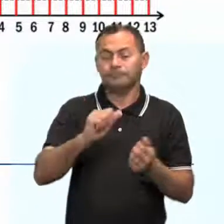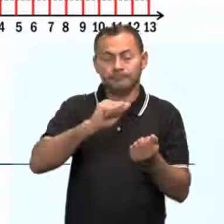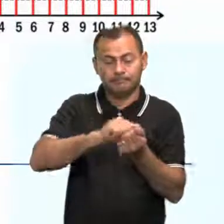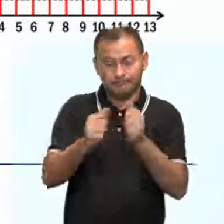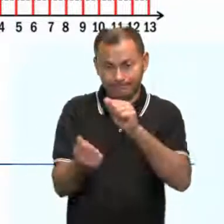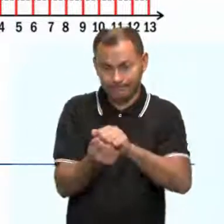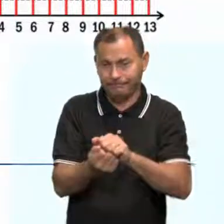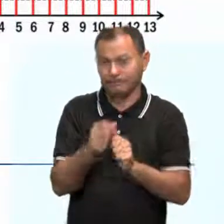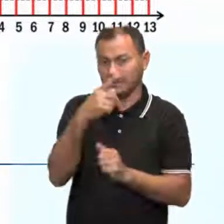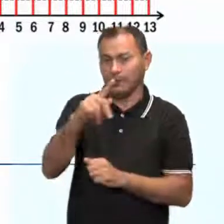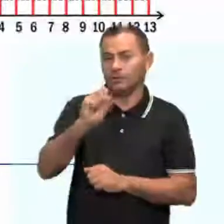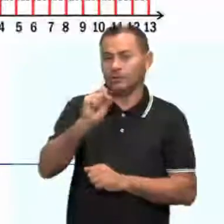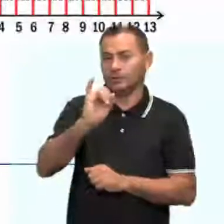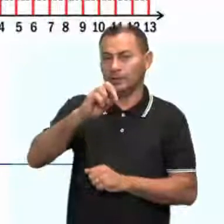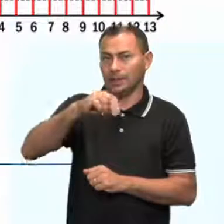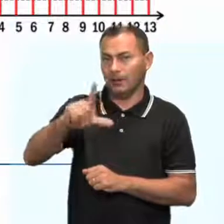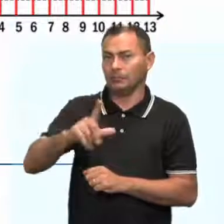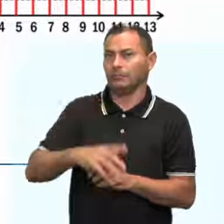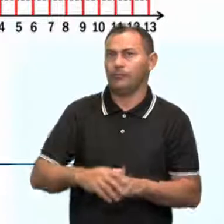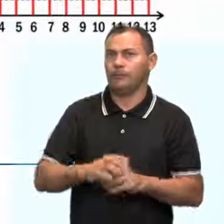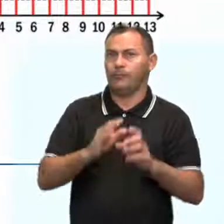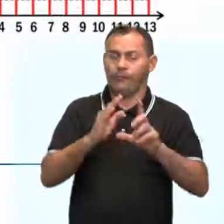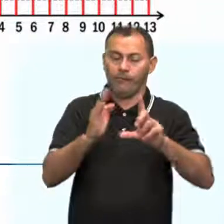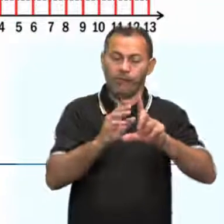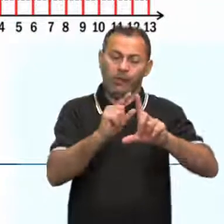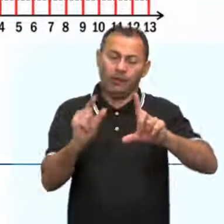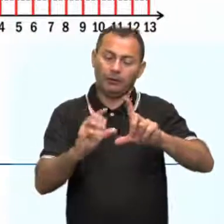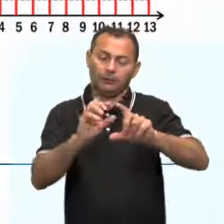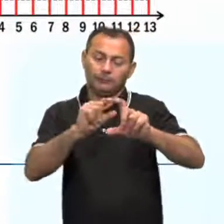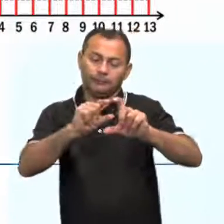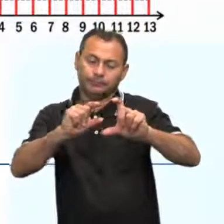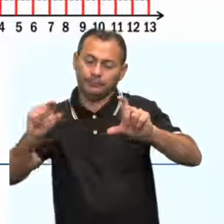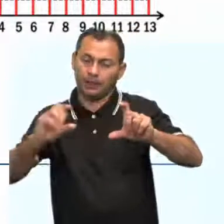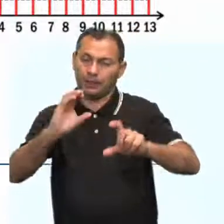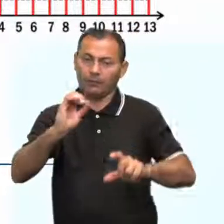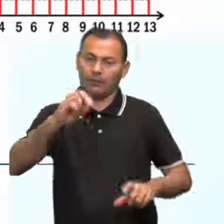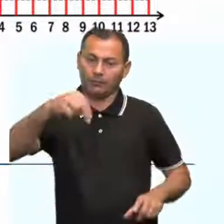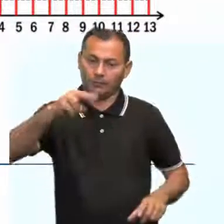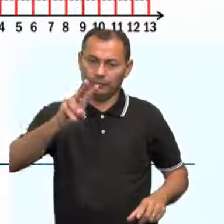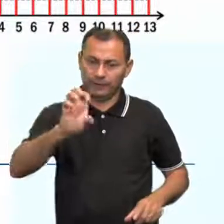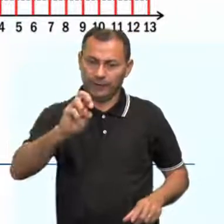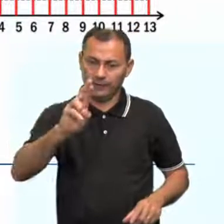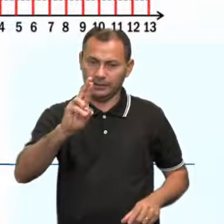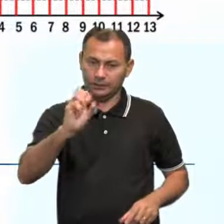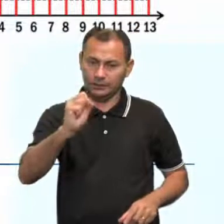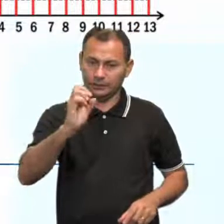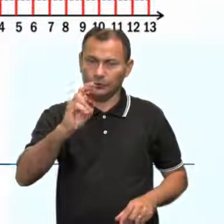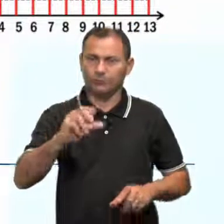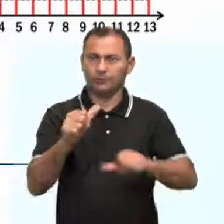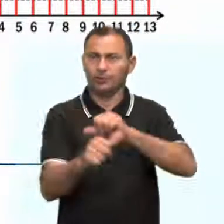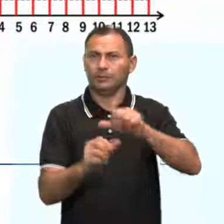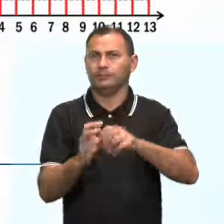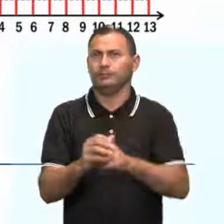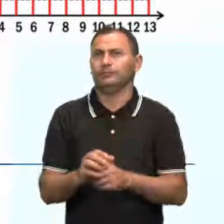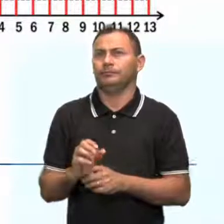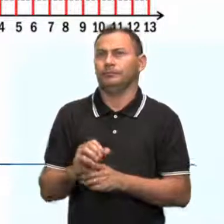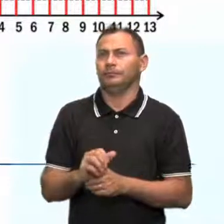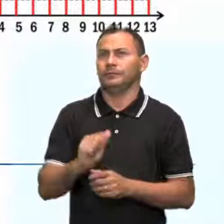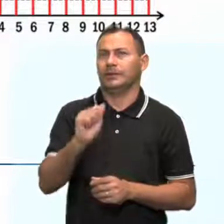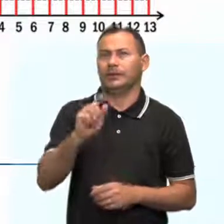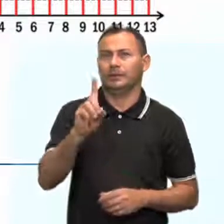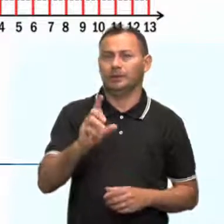adequar o seu sinal à faixa do conversor. Você tem que utilizar o chamado conversor